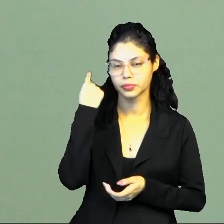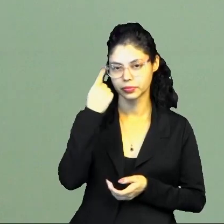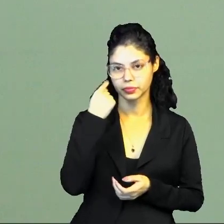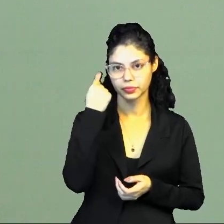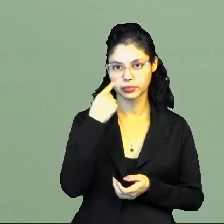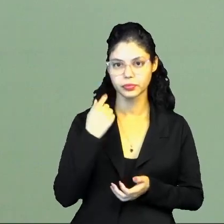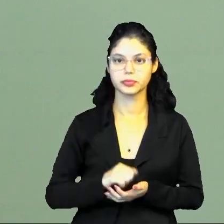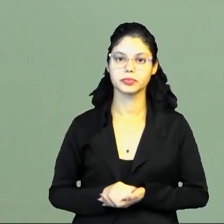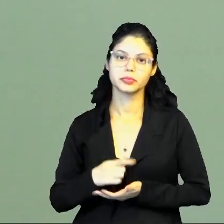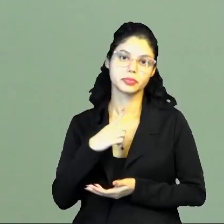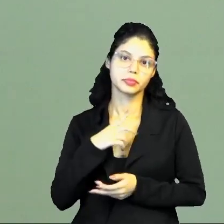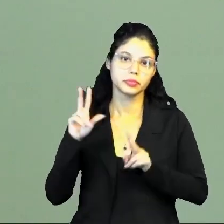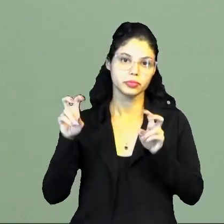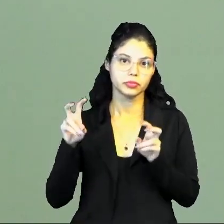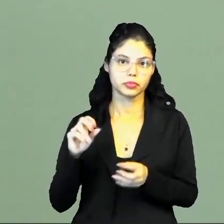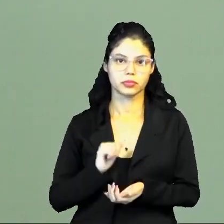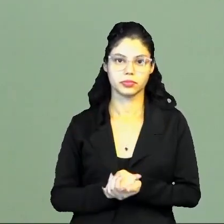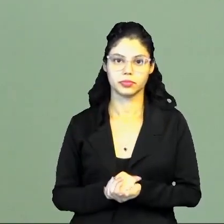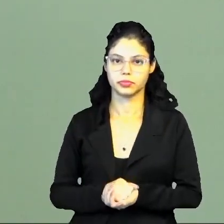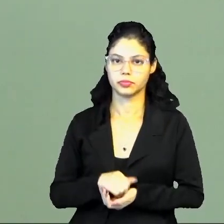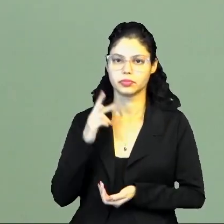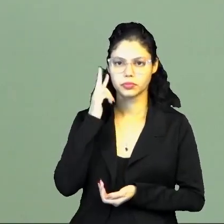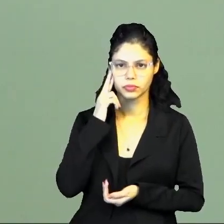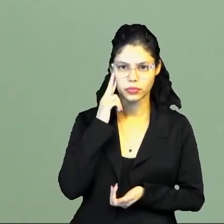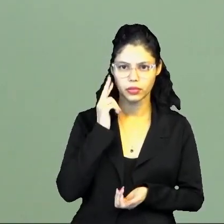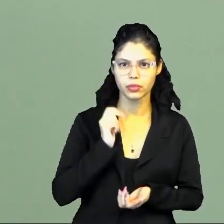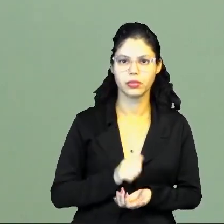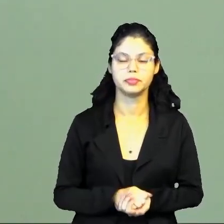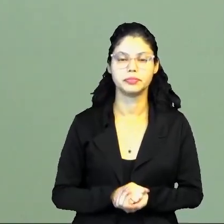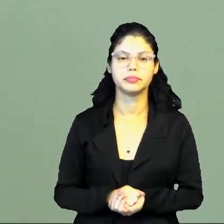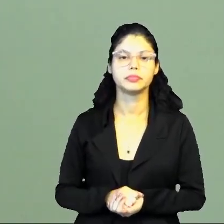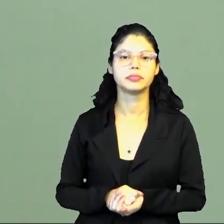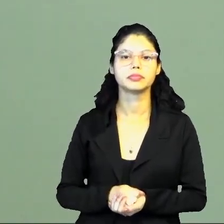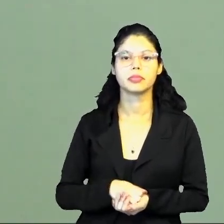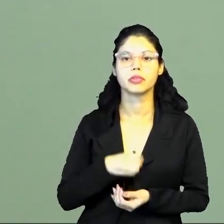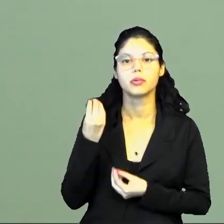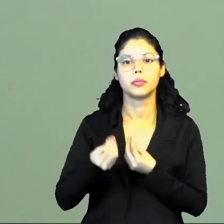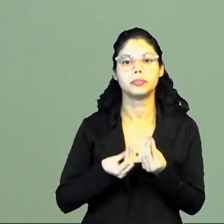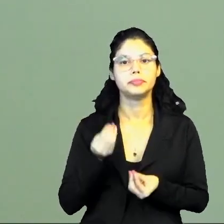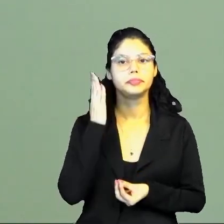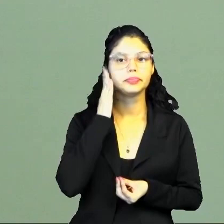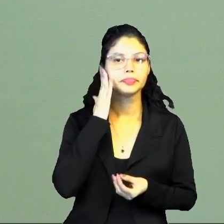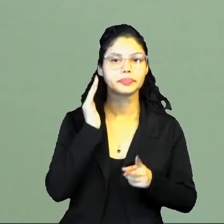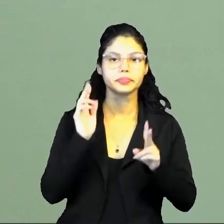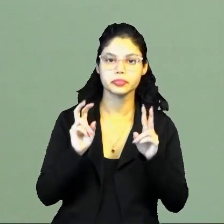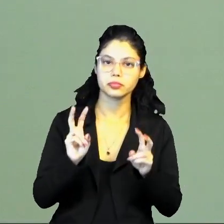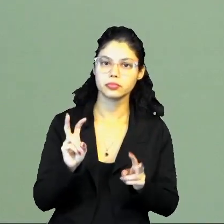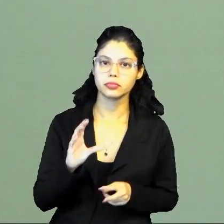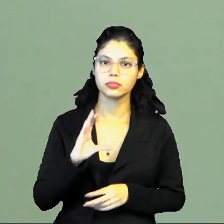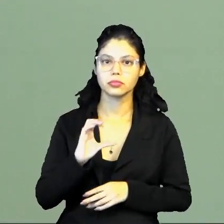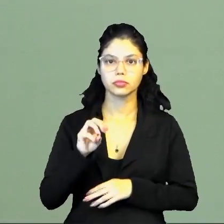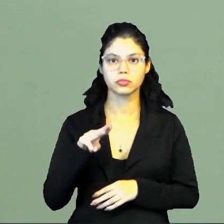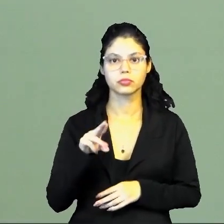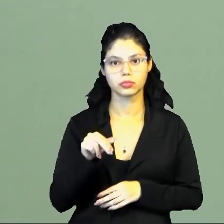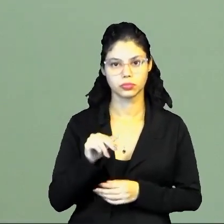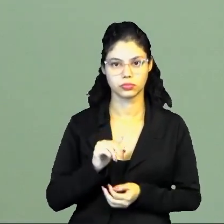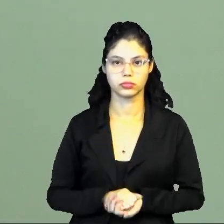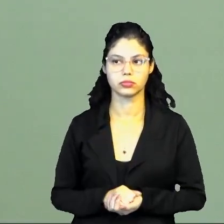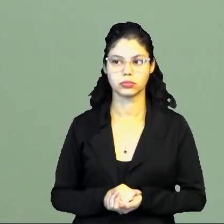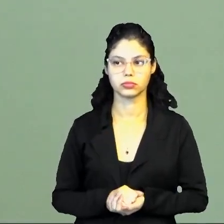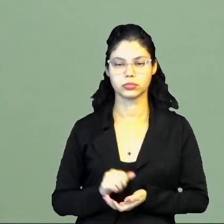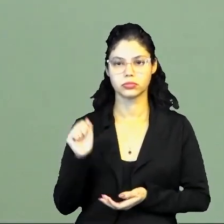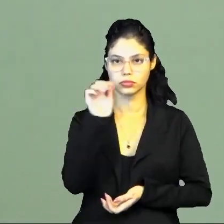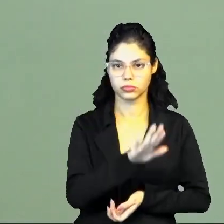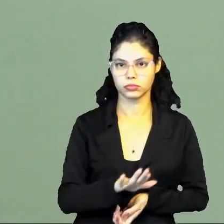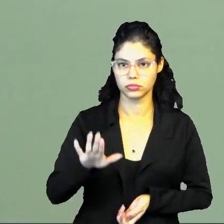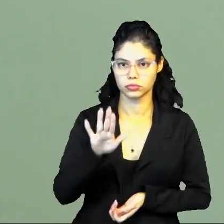espanhola, Temas esses de interesse comum. Então, o que podemos entender como tema de interesse em comum,